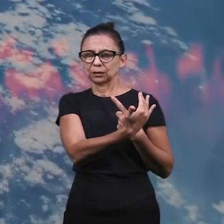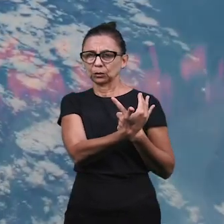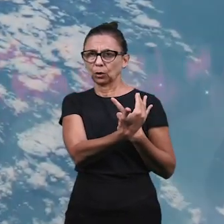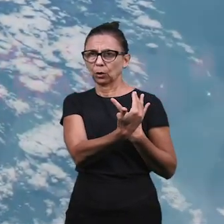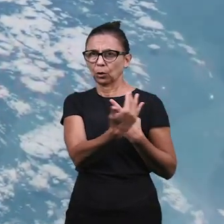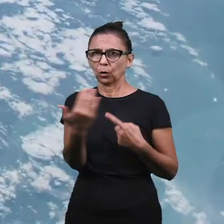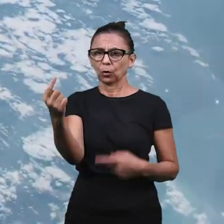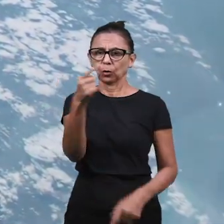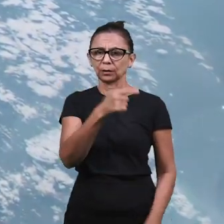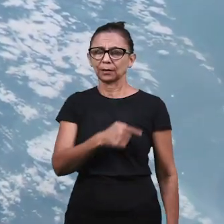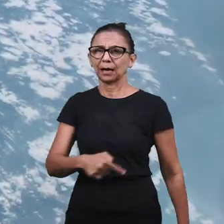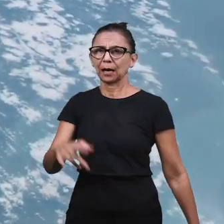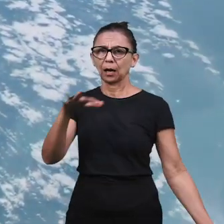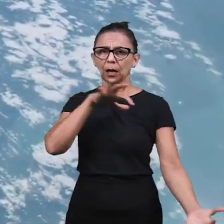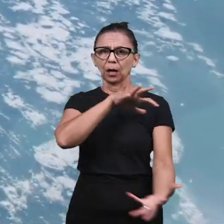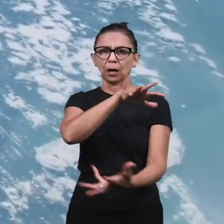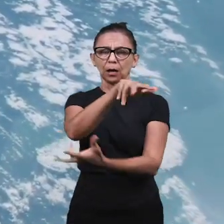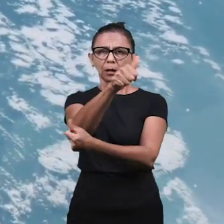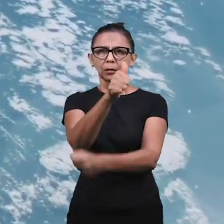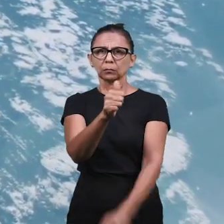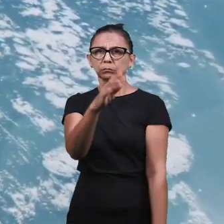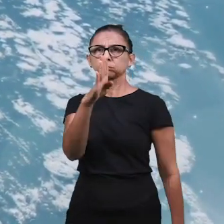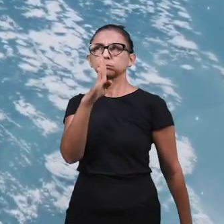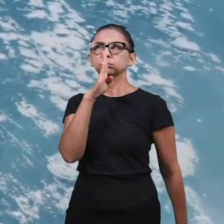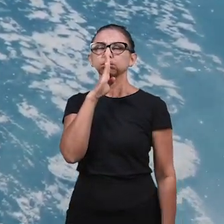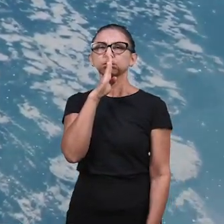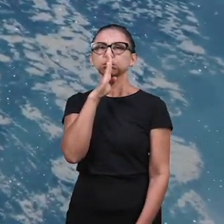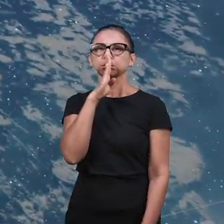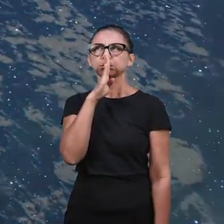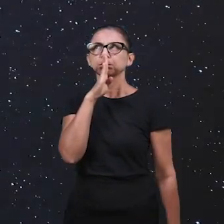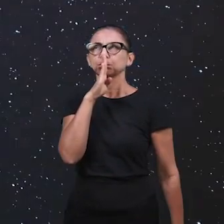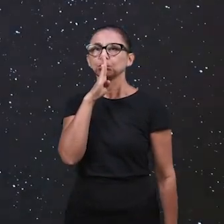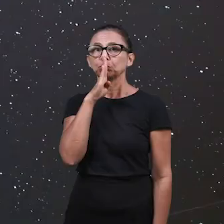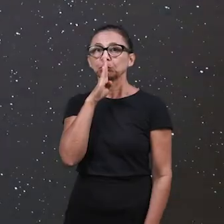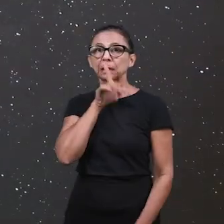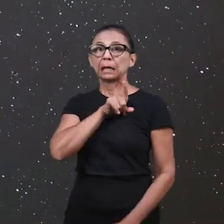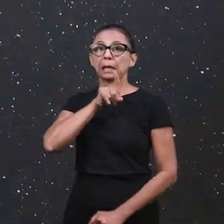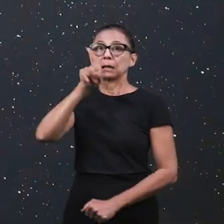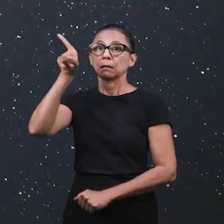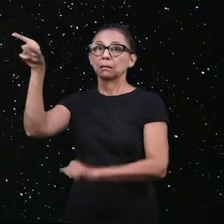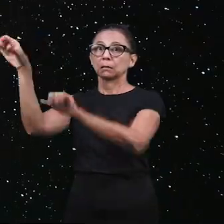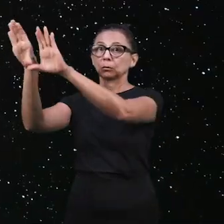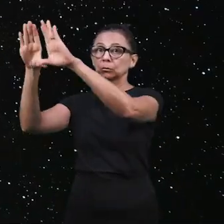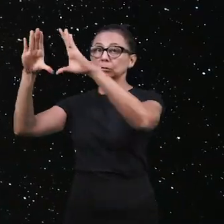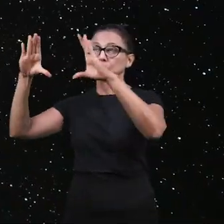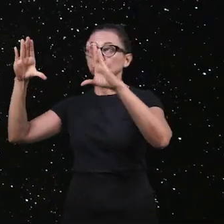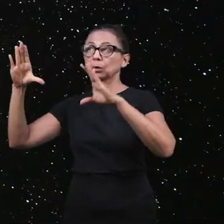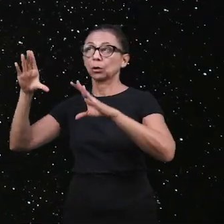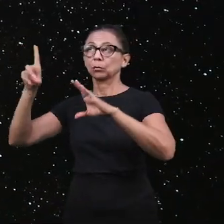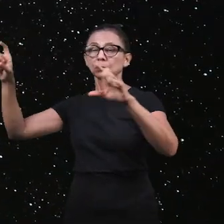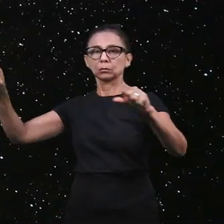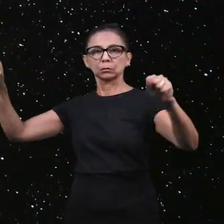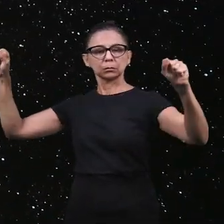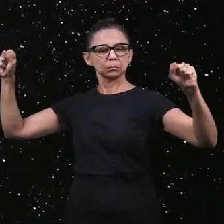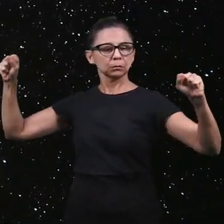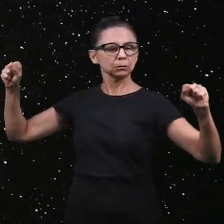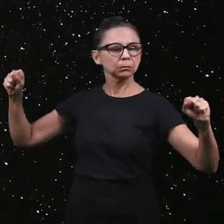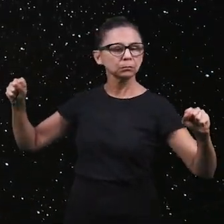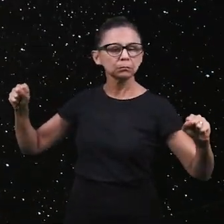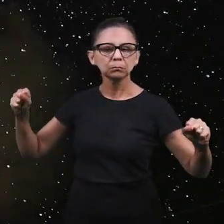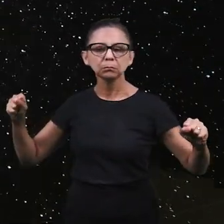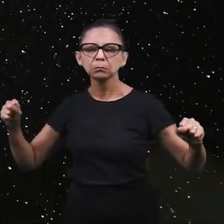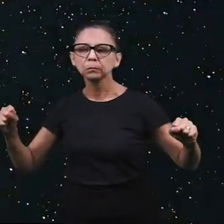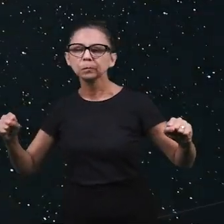proteger. Cale-se toda a terra, pois a santa morada Deus se